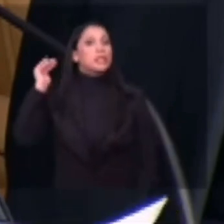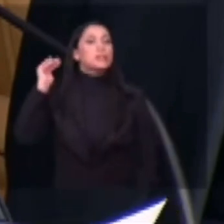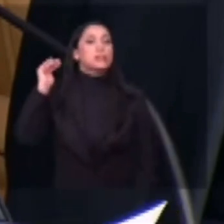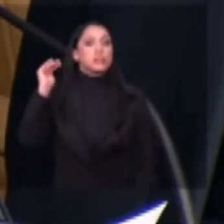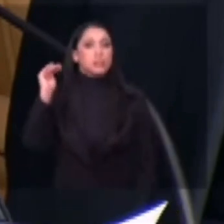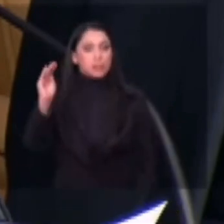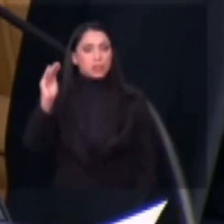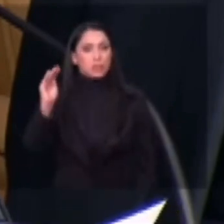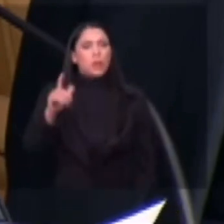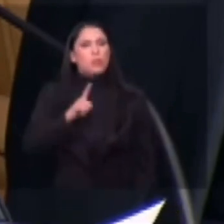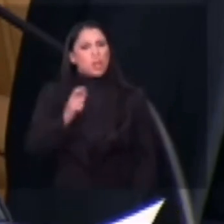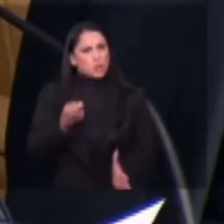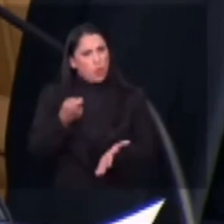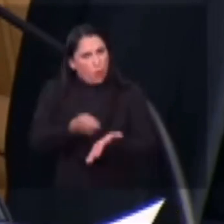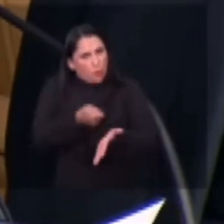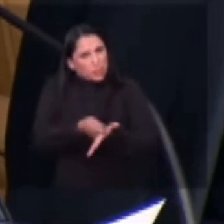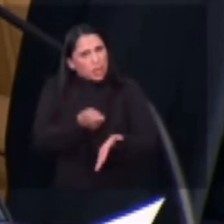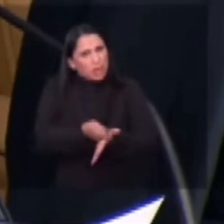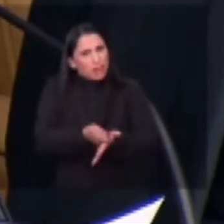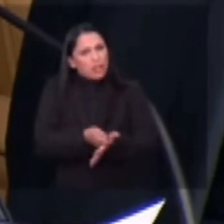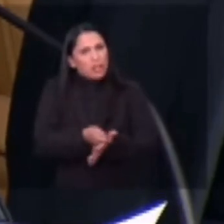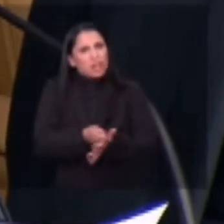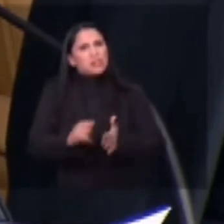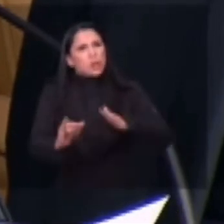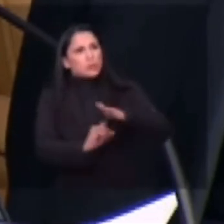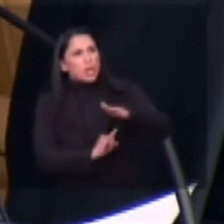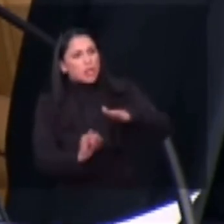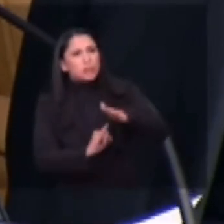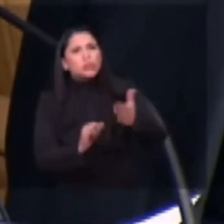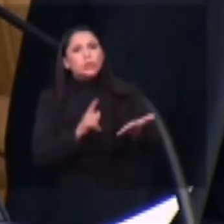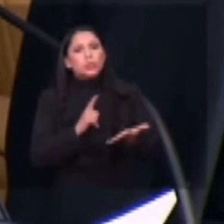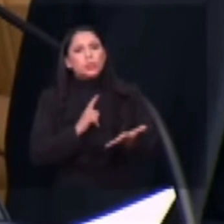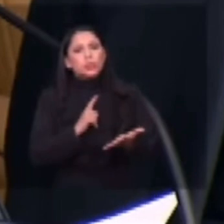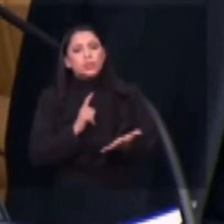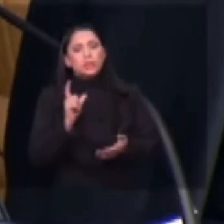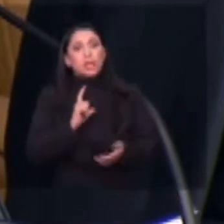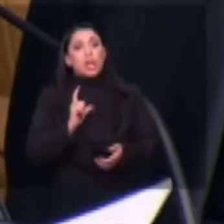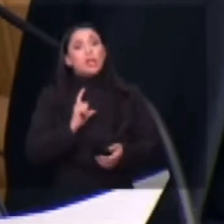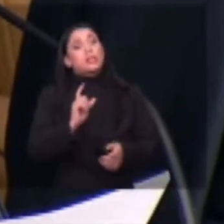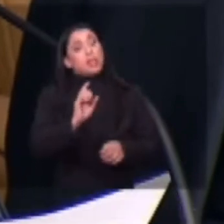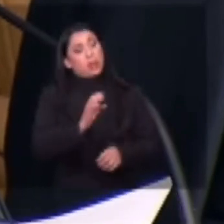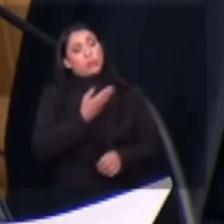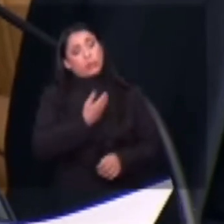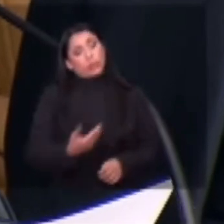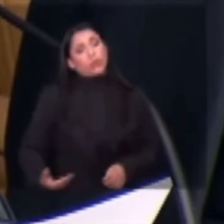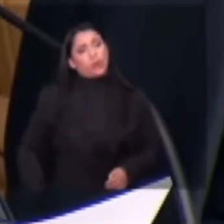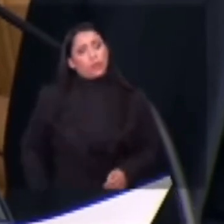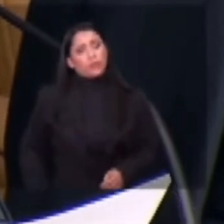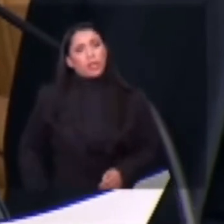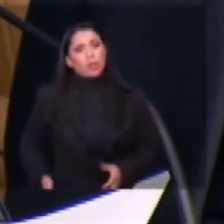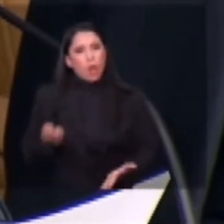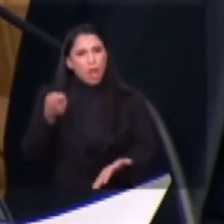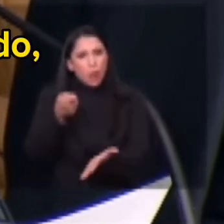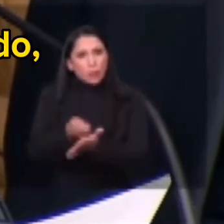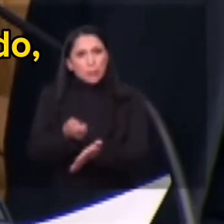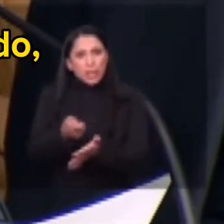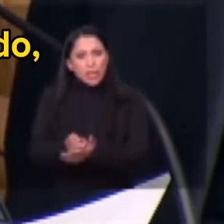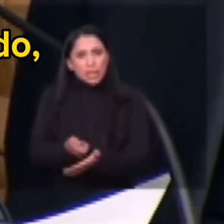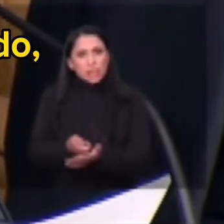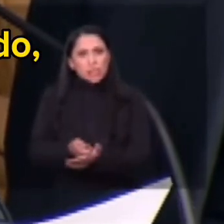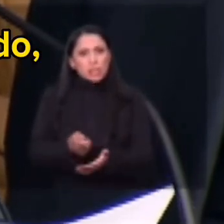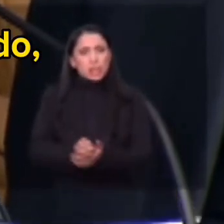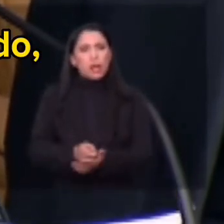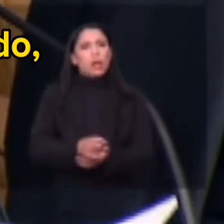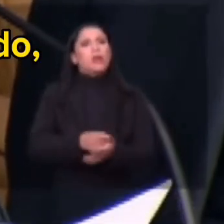é dever institucional dos que compõem os quadros estatais. É obrigação de cada qual dos